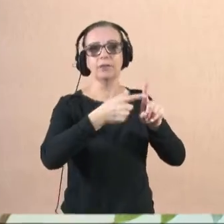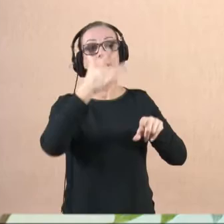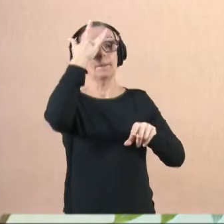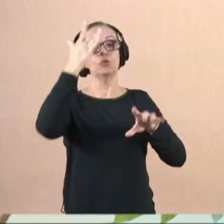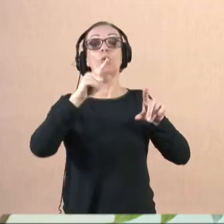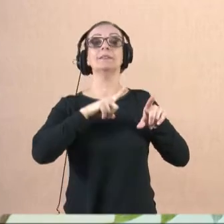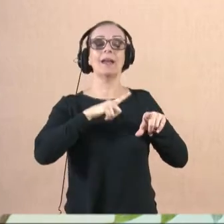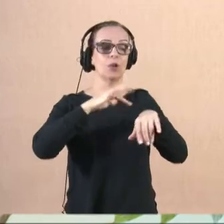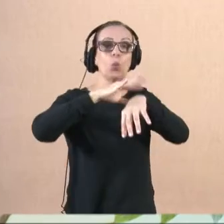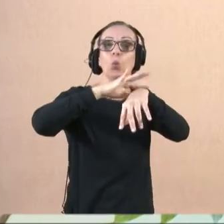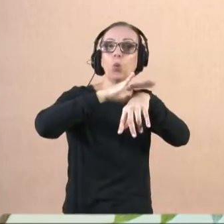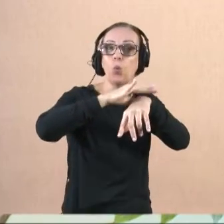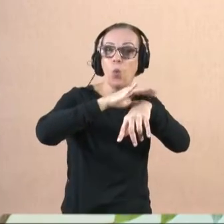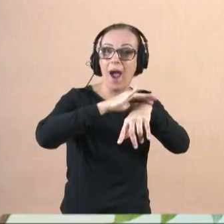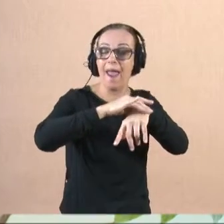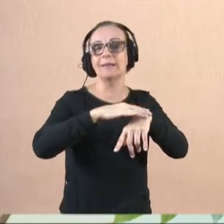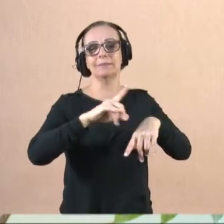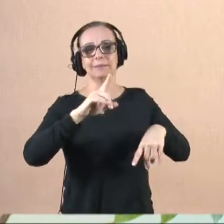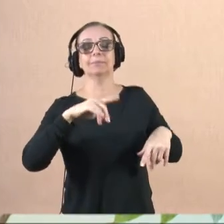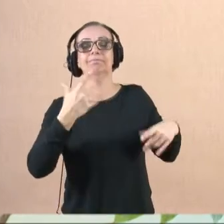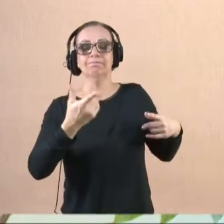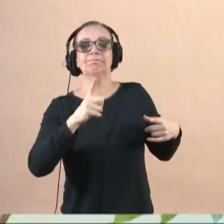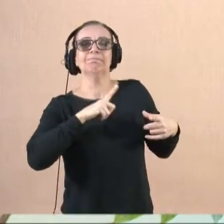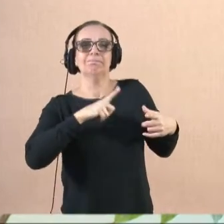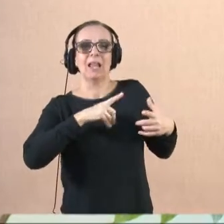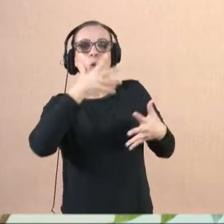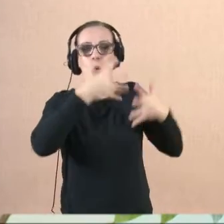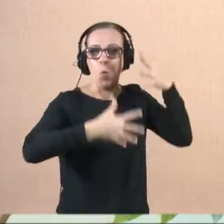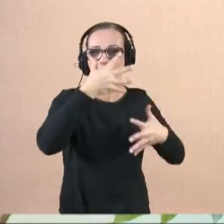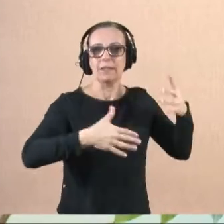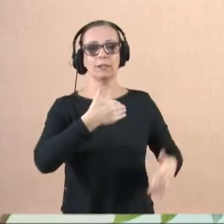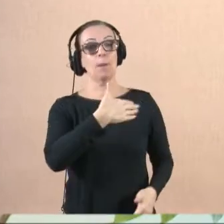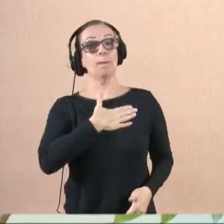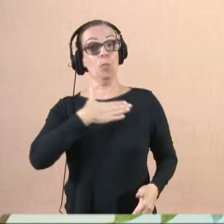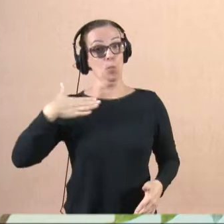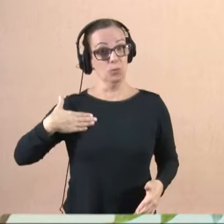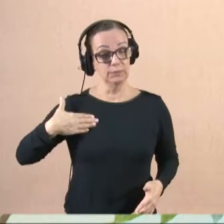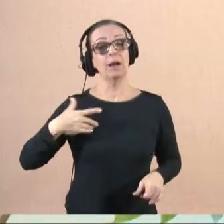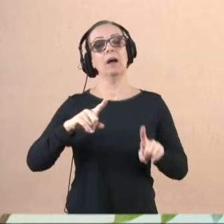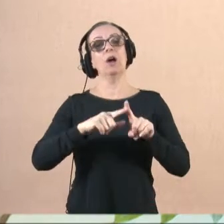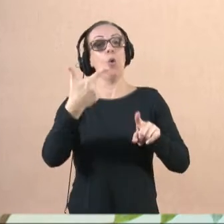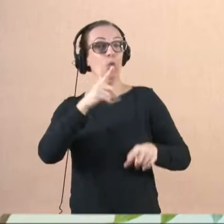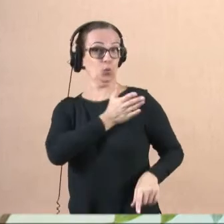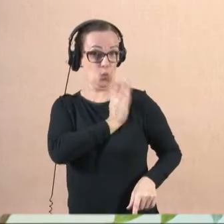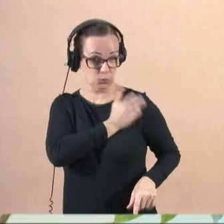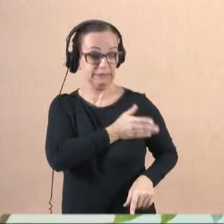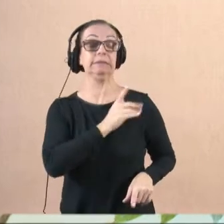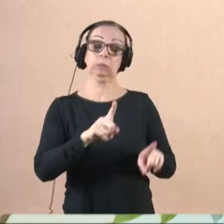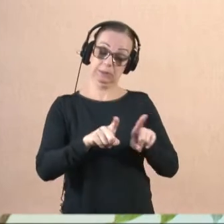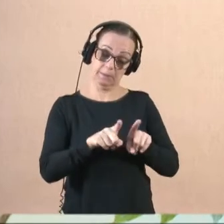crônicas como diabetes complicações pulmonares e cardiovasculares entre outros